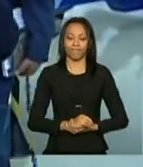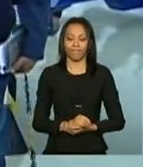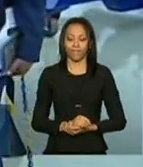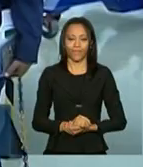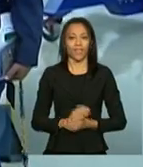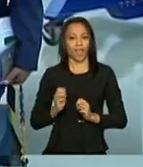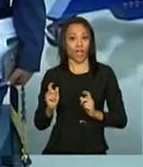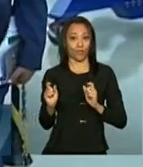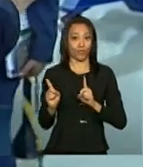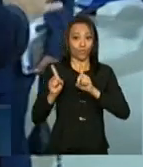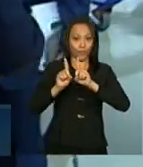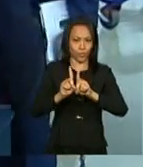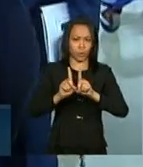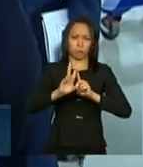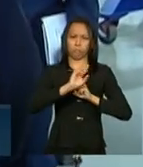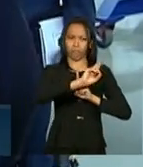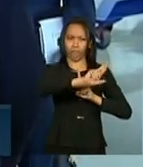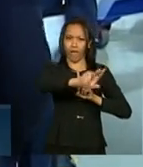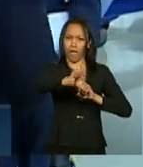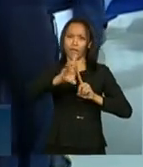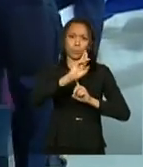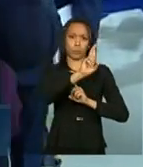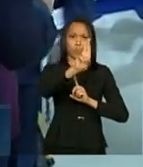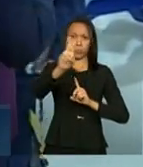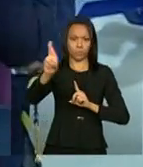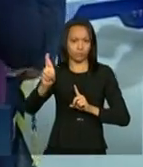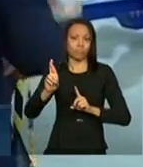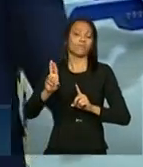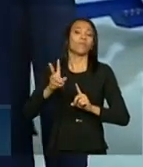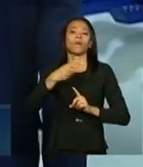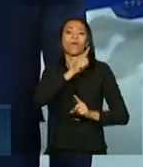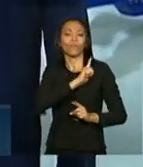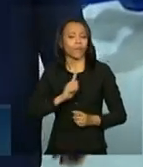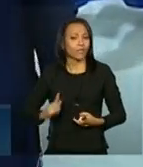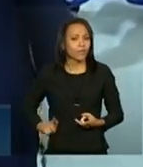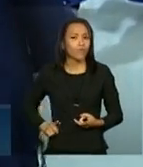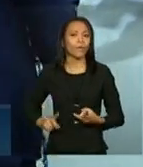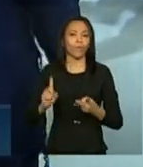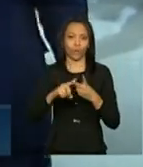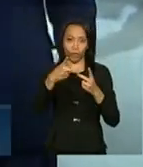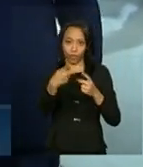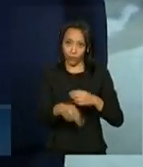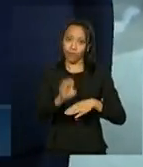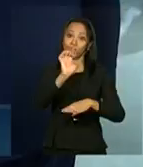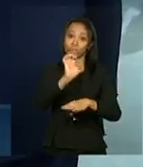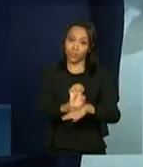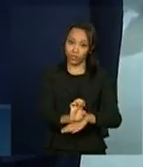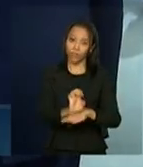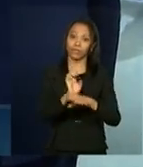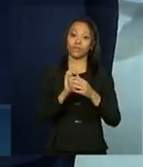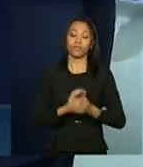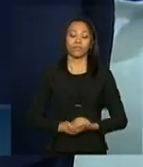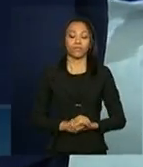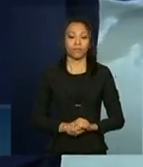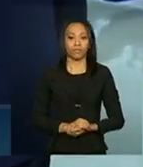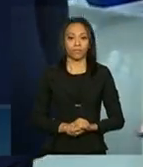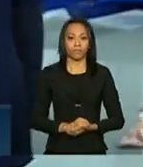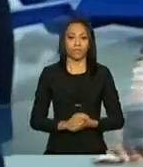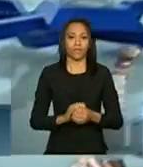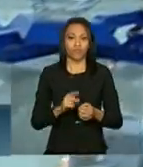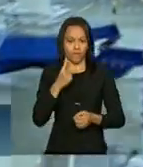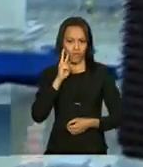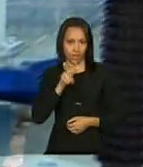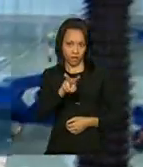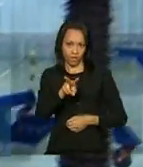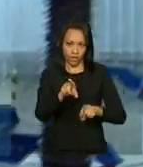Ela está acompanhada então de várias autoridades, governador de Minas Gerais, Antônio Anastasia, nas